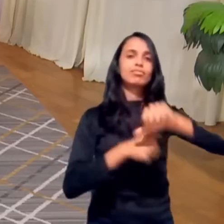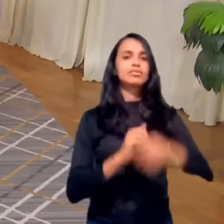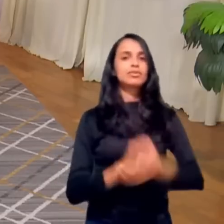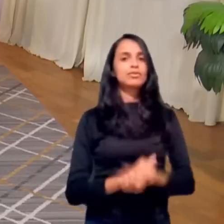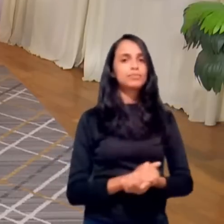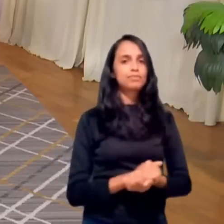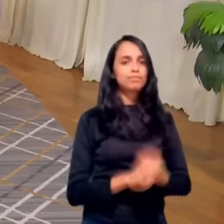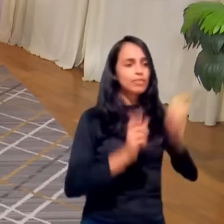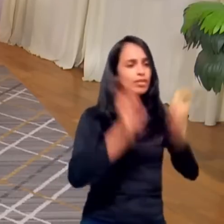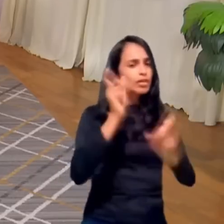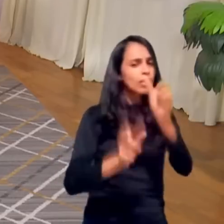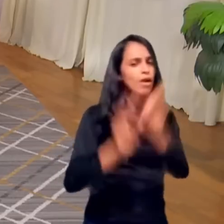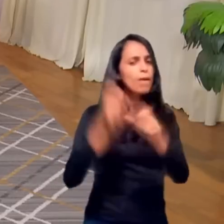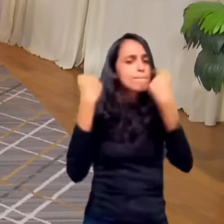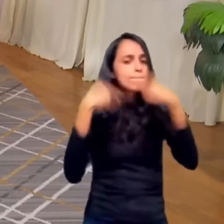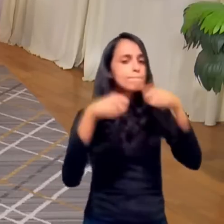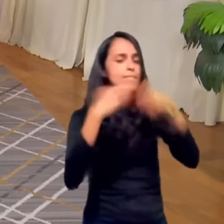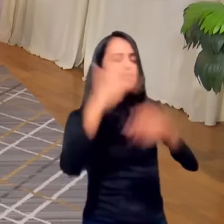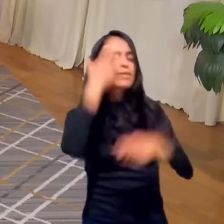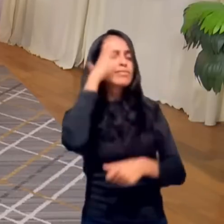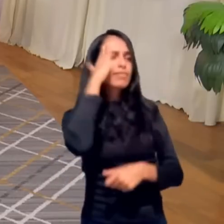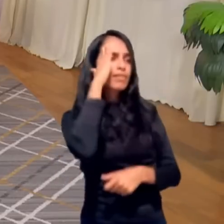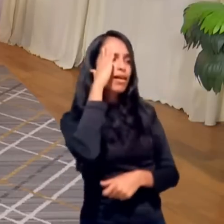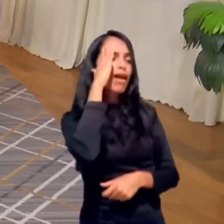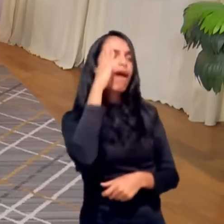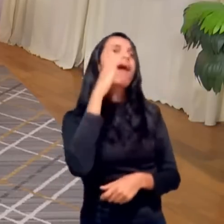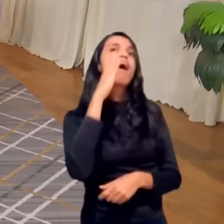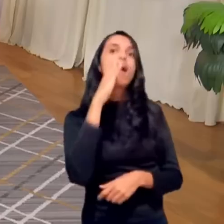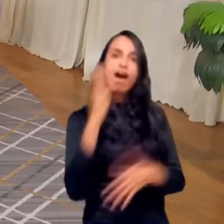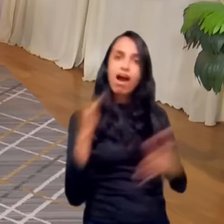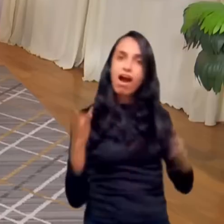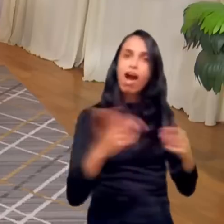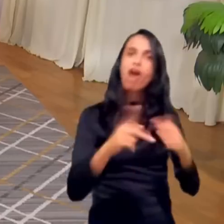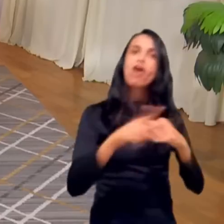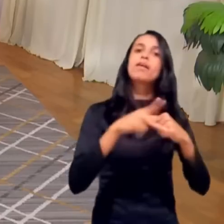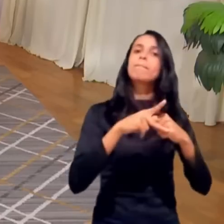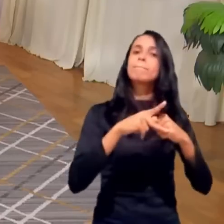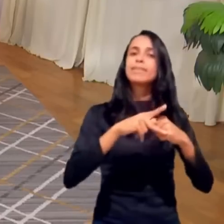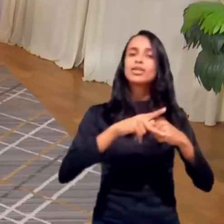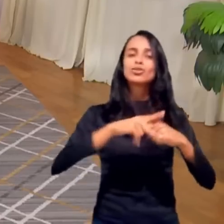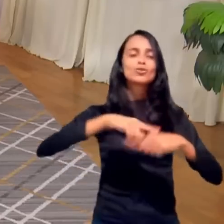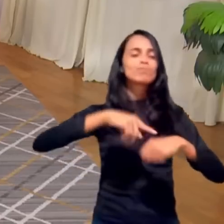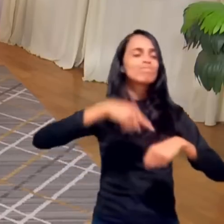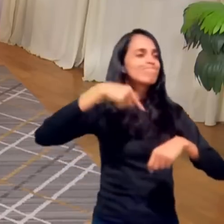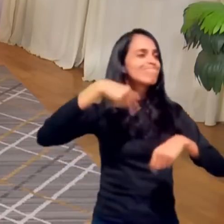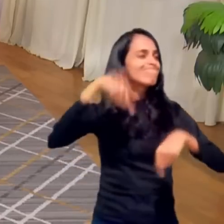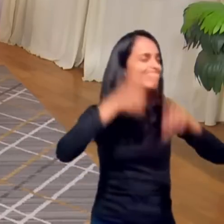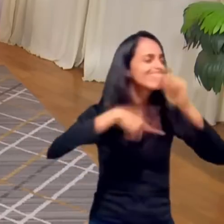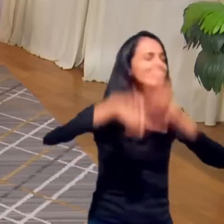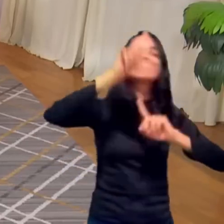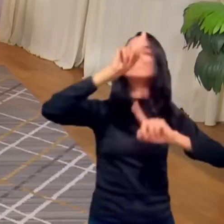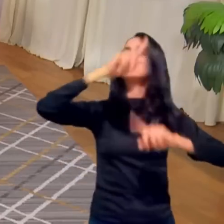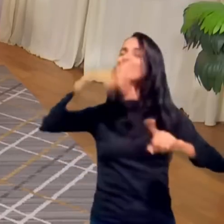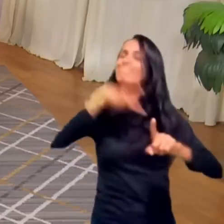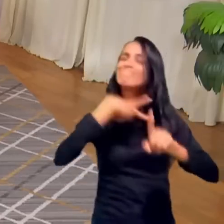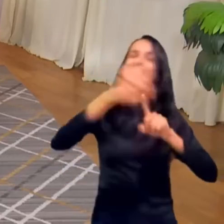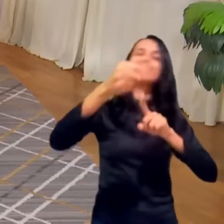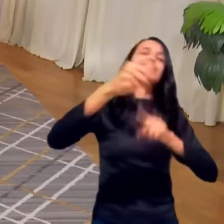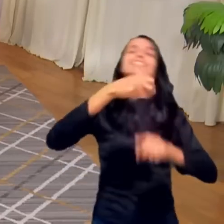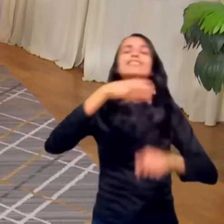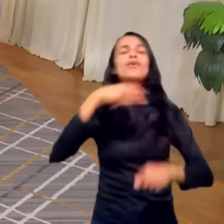Pedro superou aquele momento de fraqueza. Parece que muitas pessoas